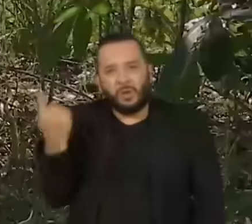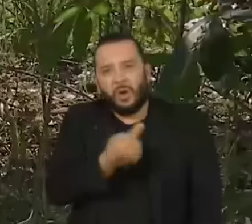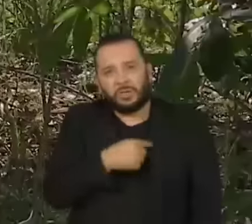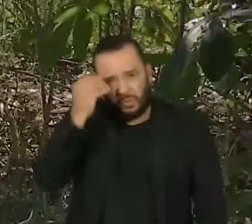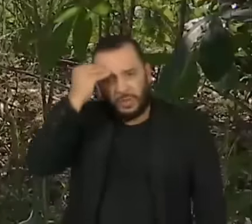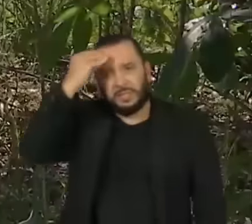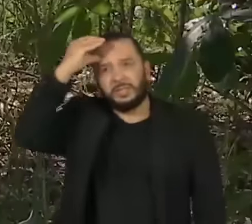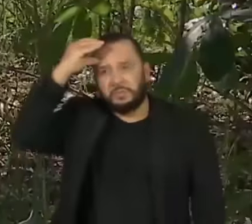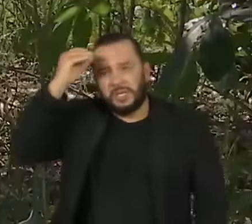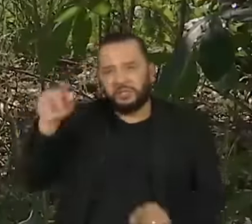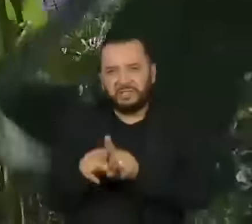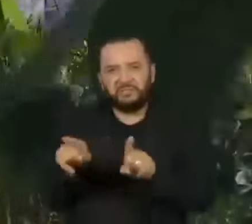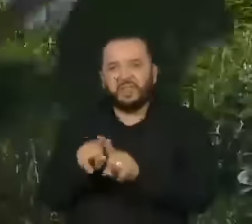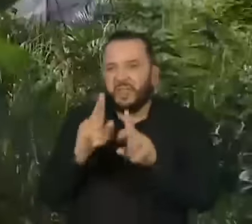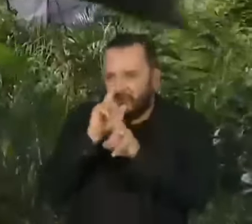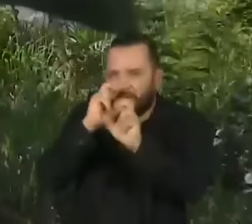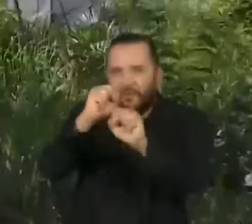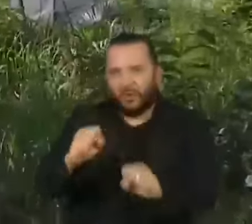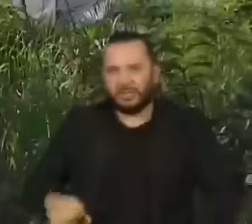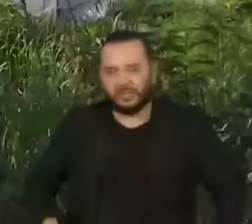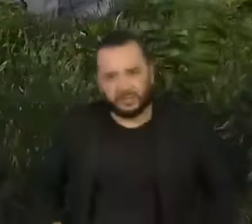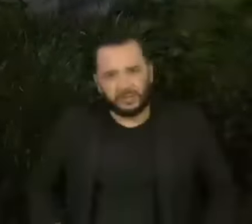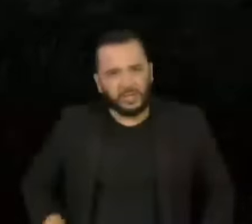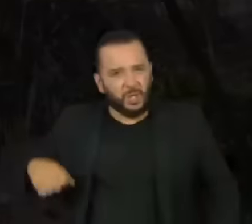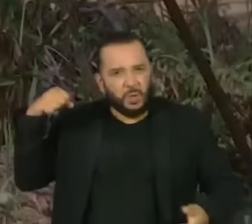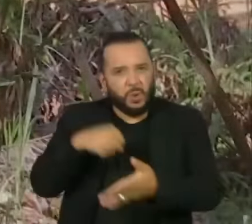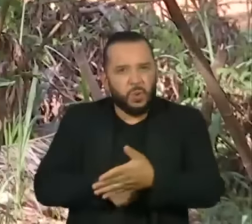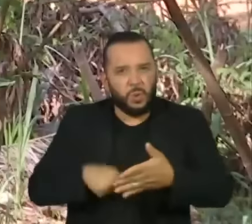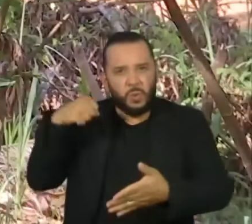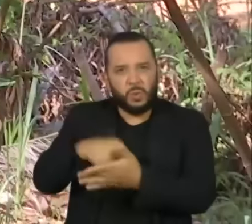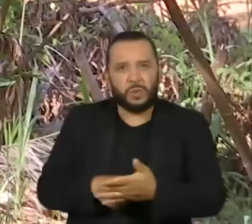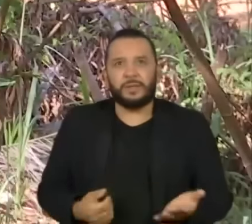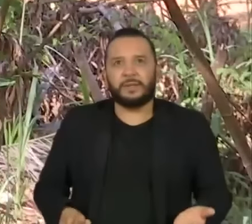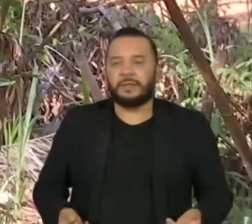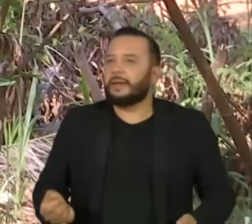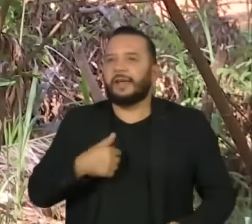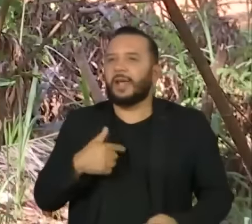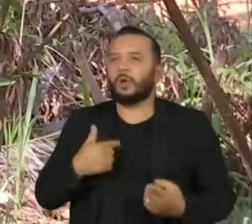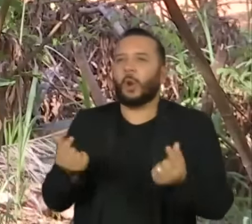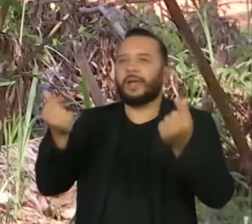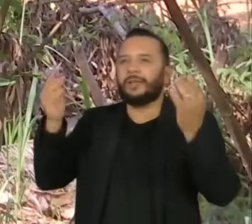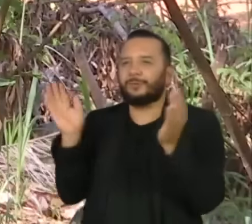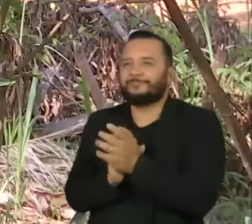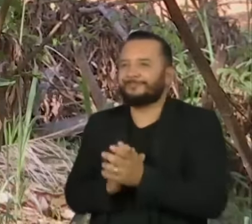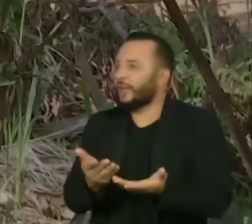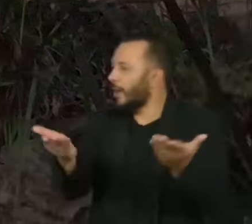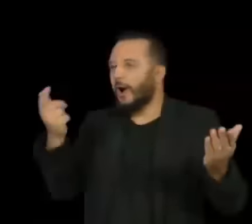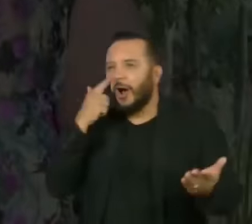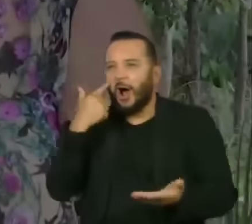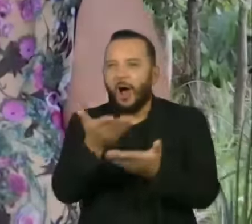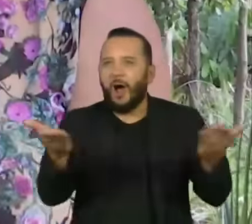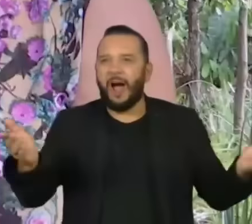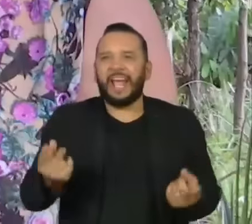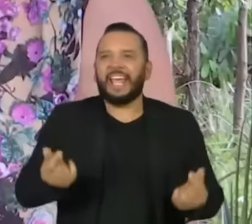através da nossa força, através da nossa luta. Tô rico, vai, estuda aqui, isso é